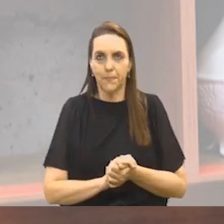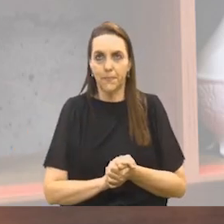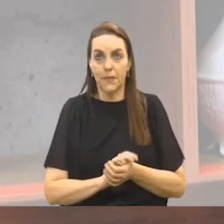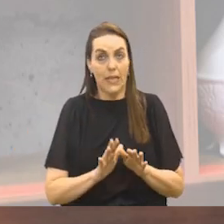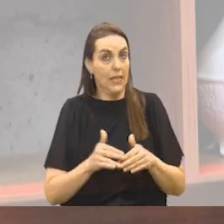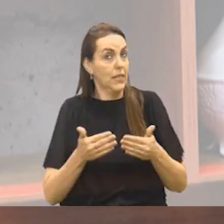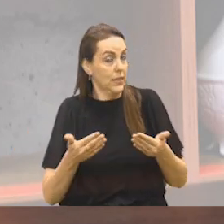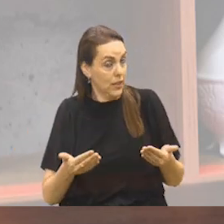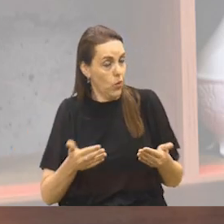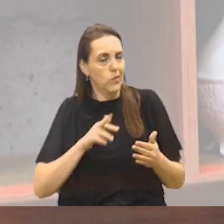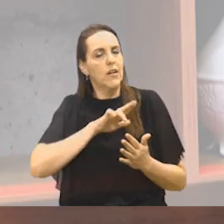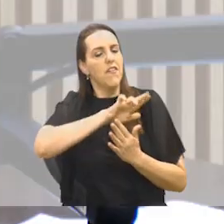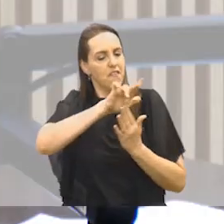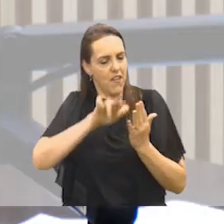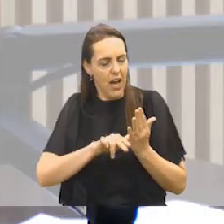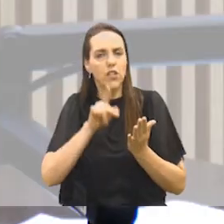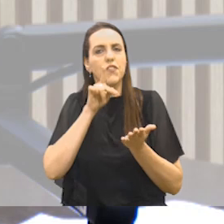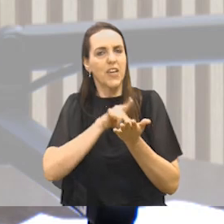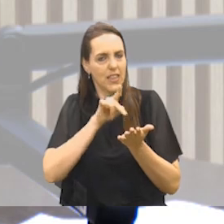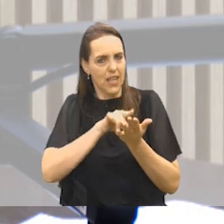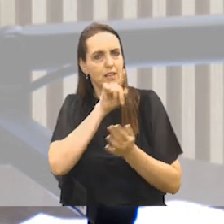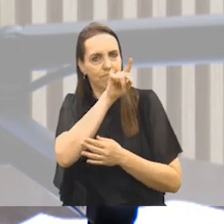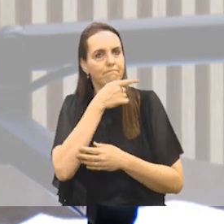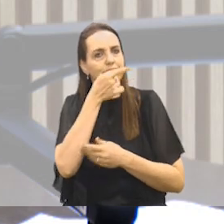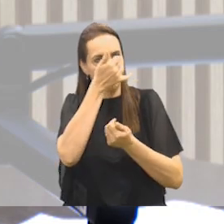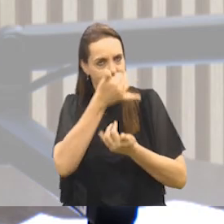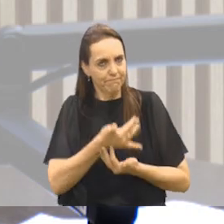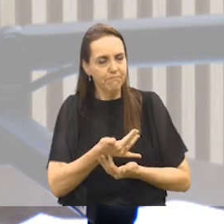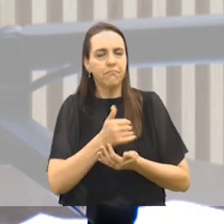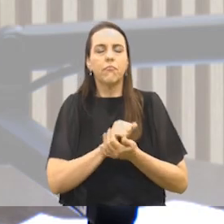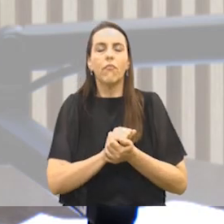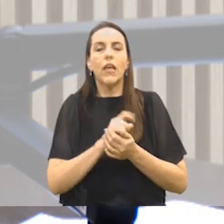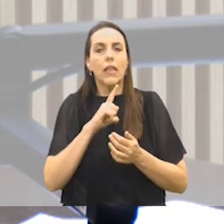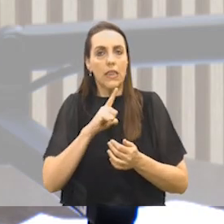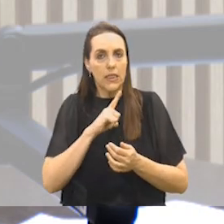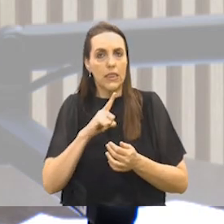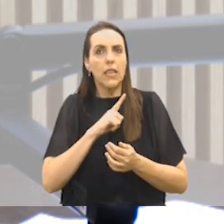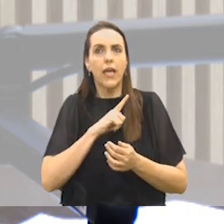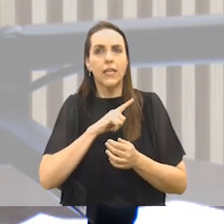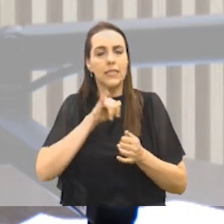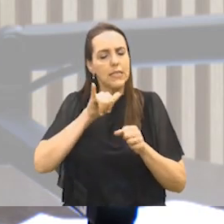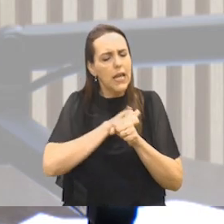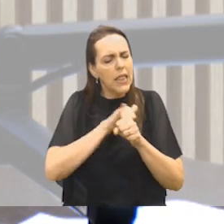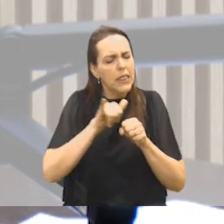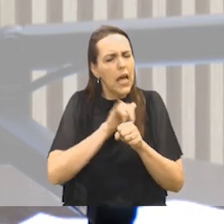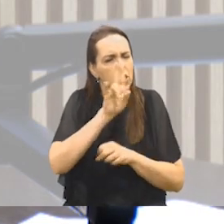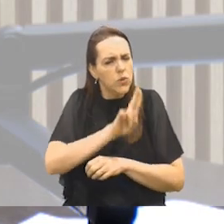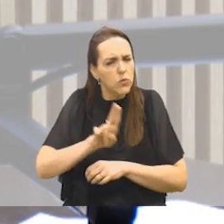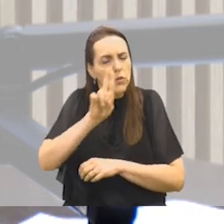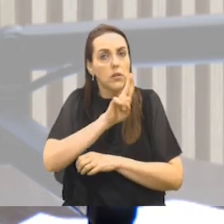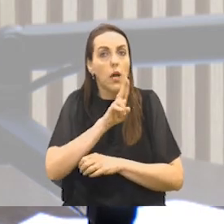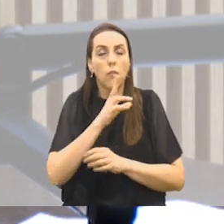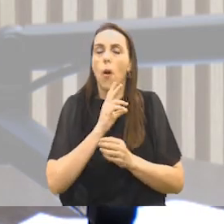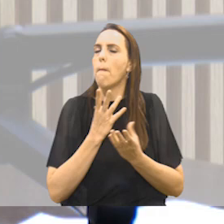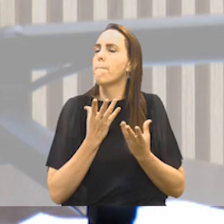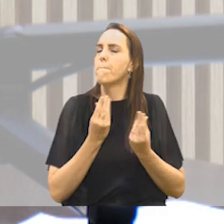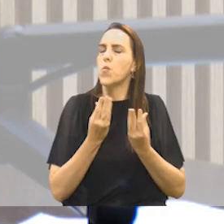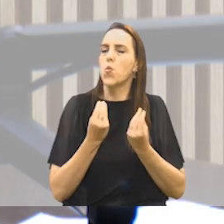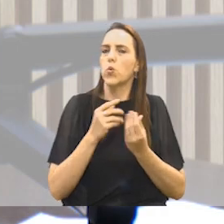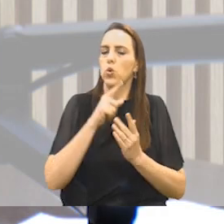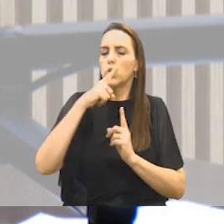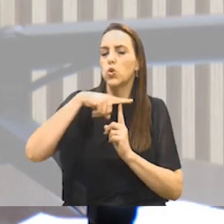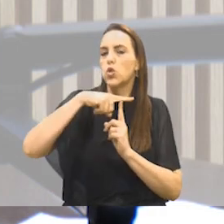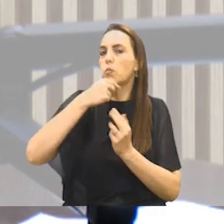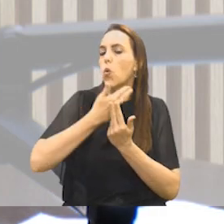trabalha. Bom, são diversas, como tu mesma disse. Tem ferramentas que nós usamos que servem